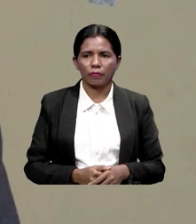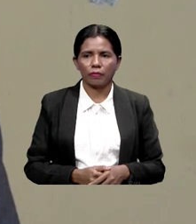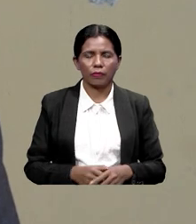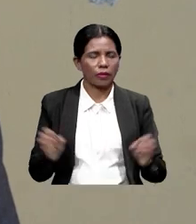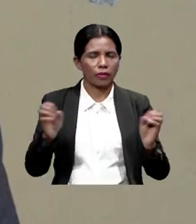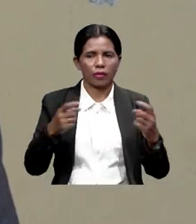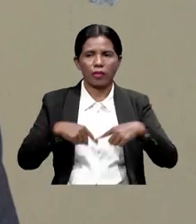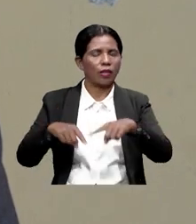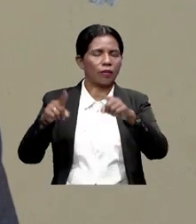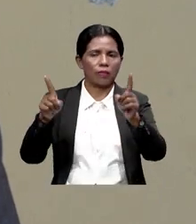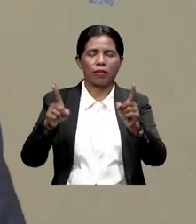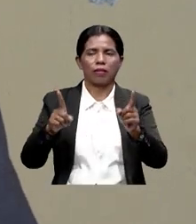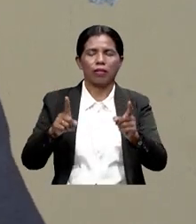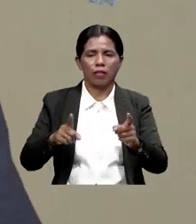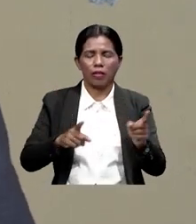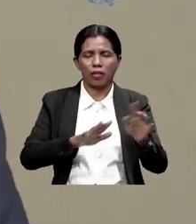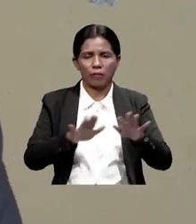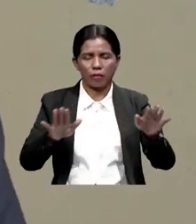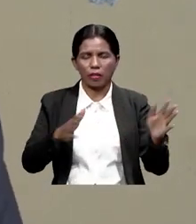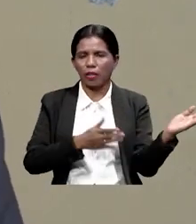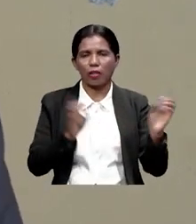labane. Então, sira